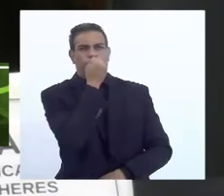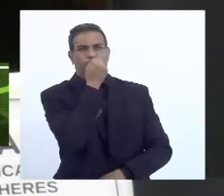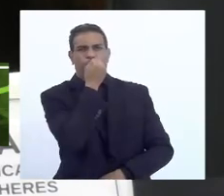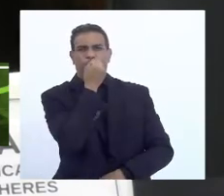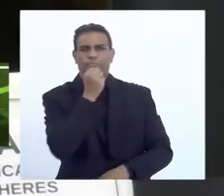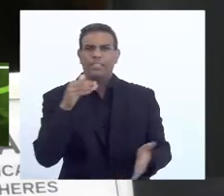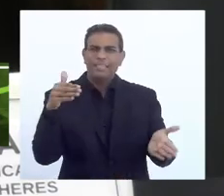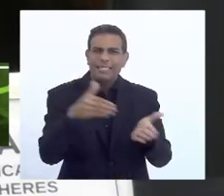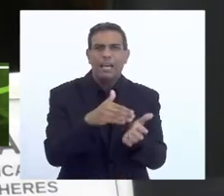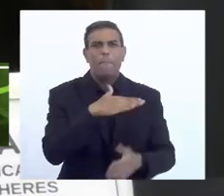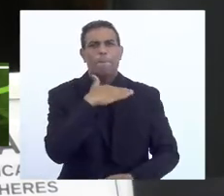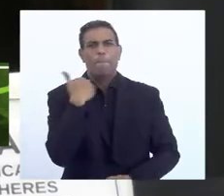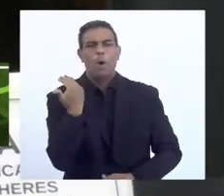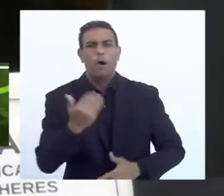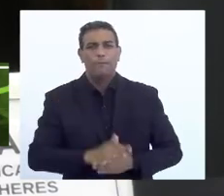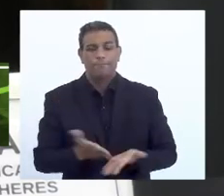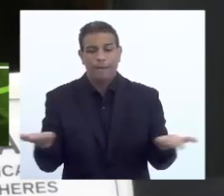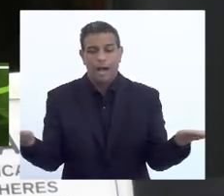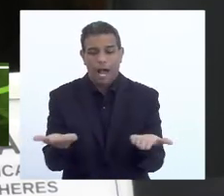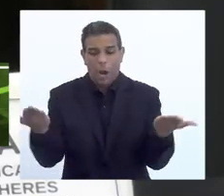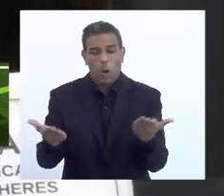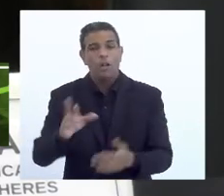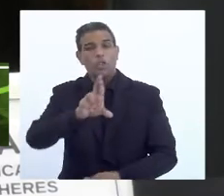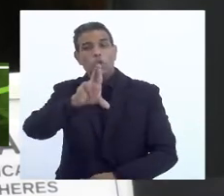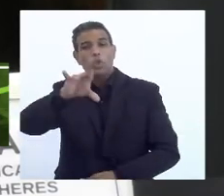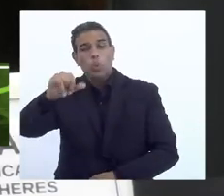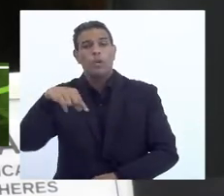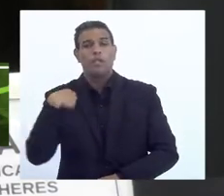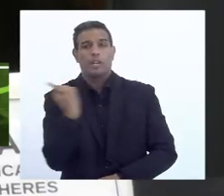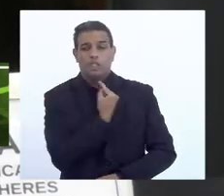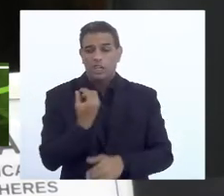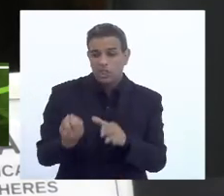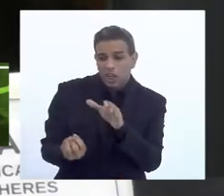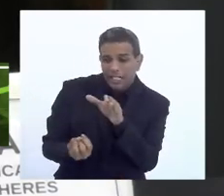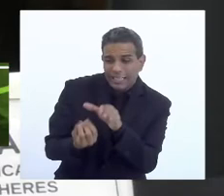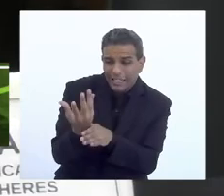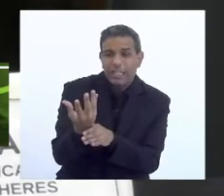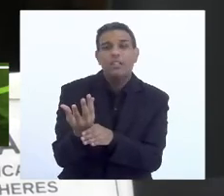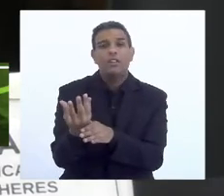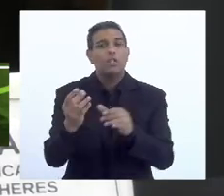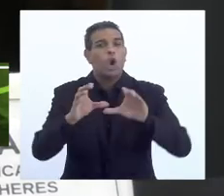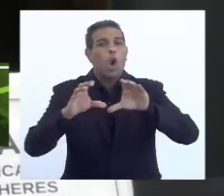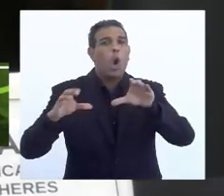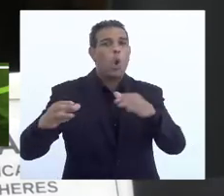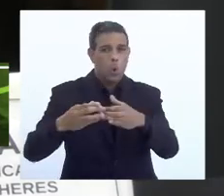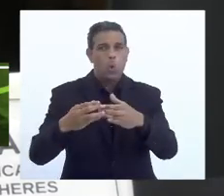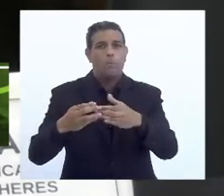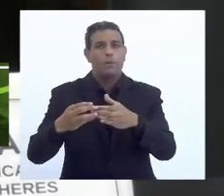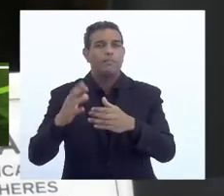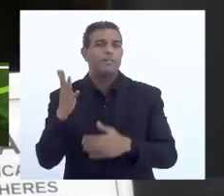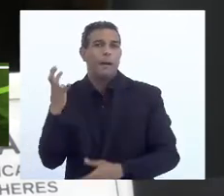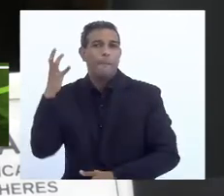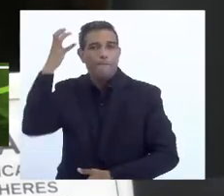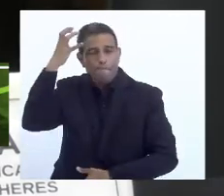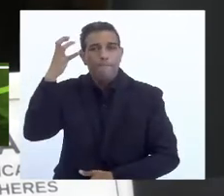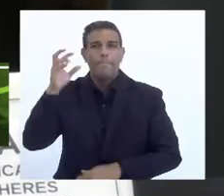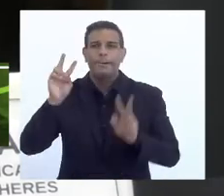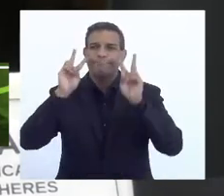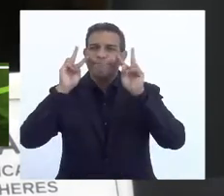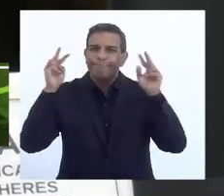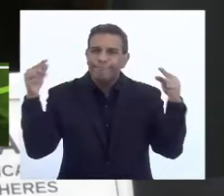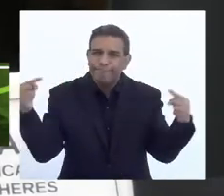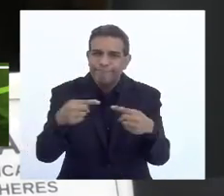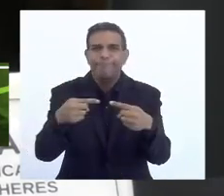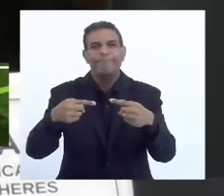a morte. E aqui no Rio de Janeiro, a gente criou recentemente o Comitê Marielle Franco, que é o comitê justamente para a